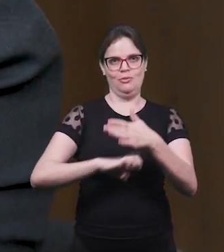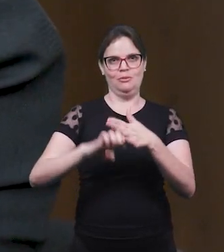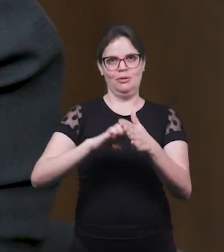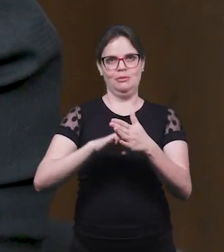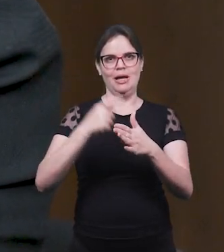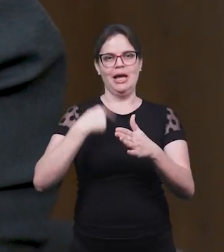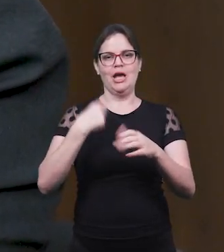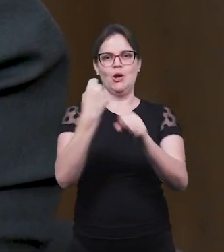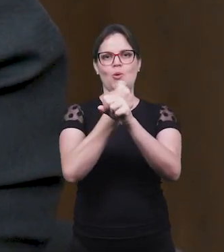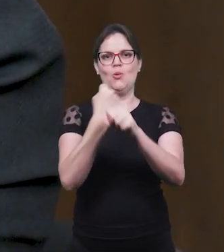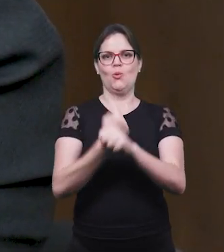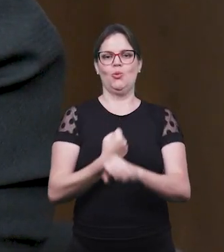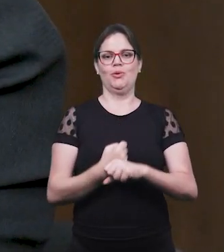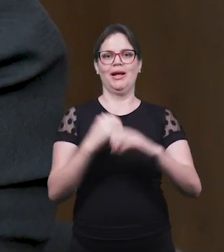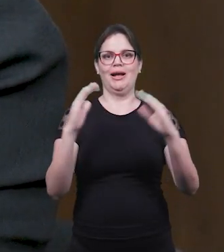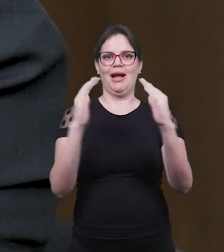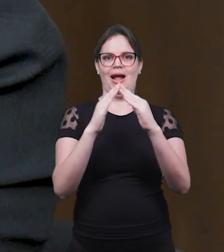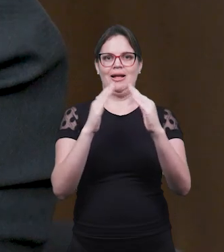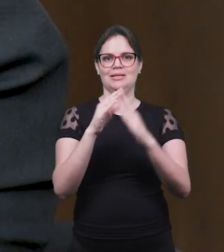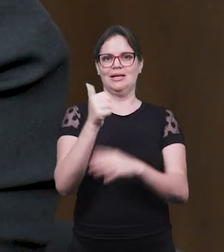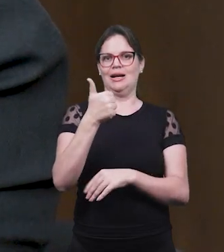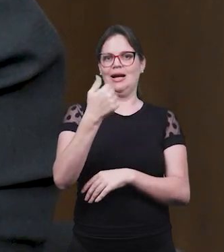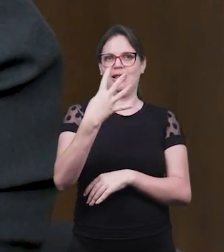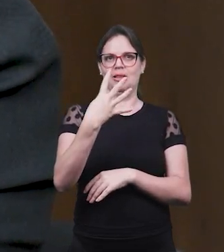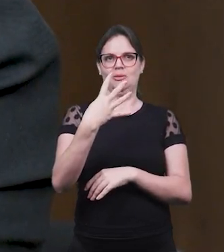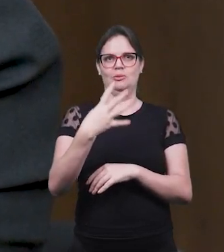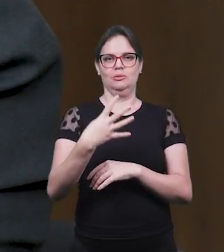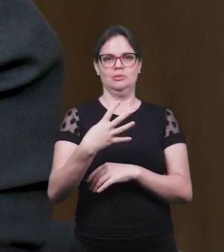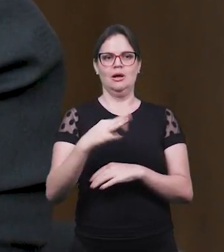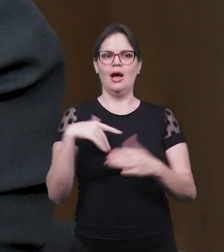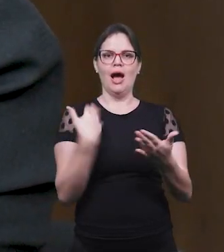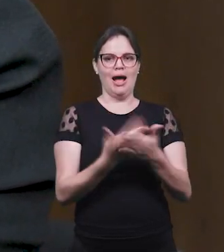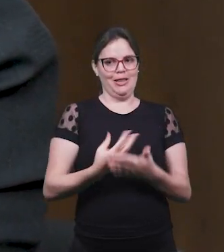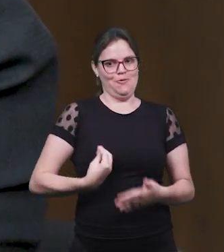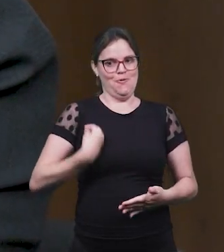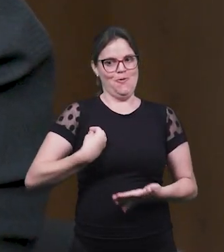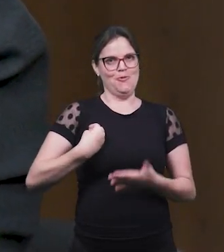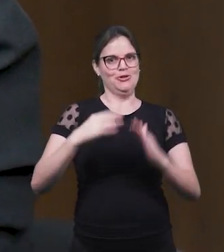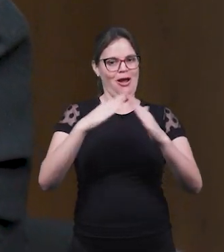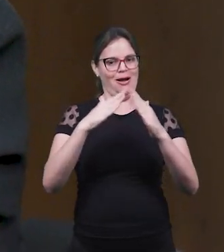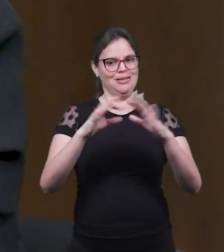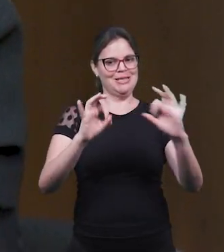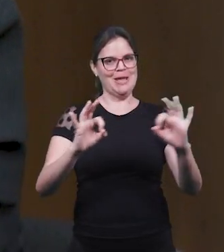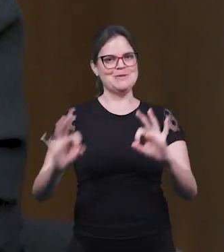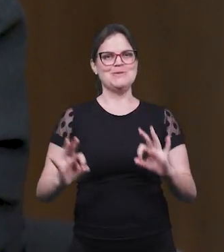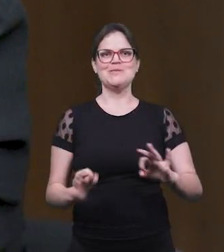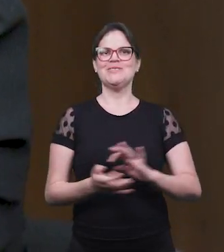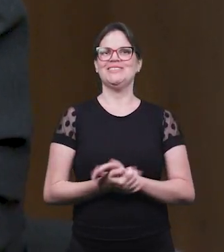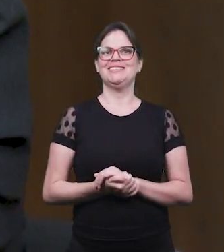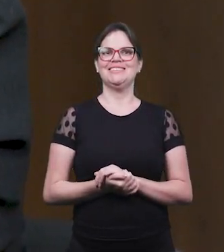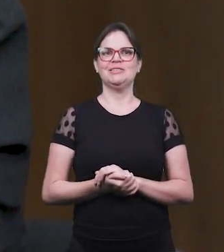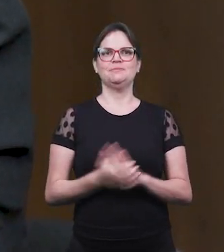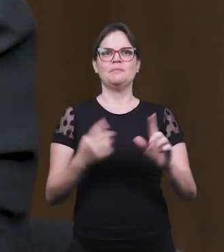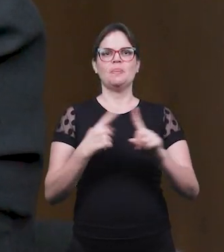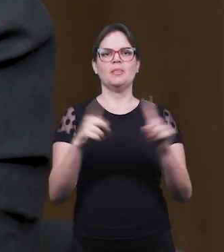construí 14 casas, né? Supervisionei 14 obras. Nenhuma caiu até hoje. Então, que bom. Tá tudo certo. Bom engenheiro. Mas eu descobri que não era isso que eu